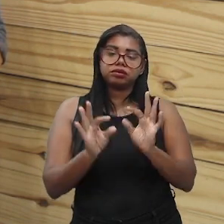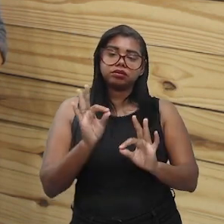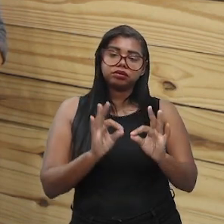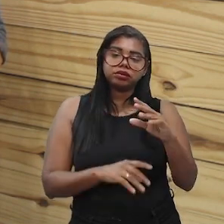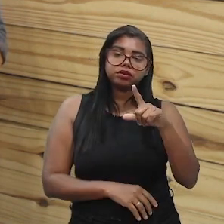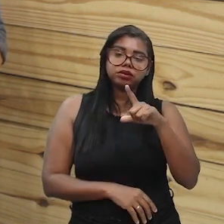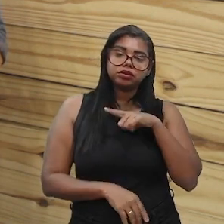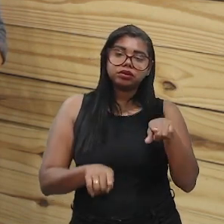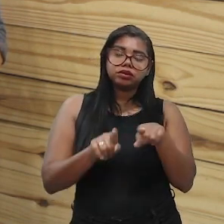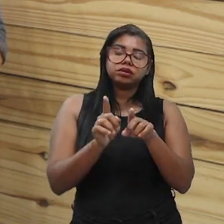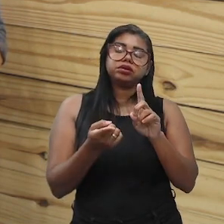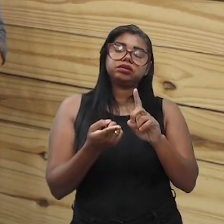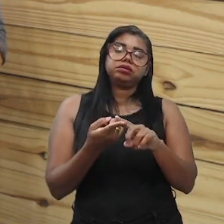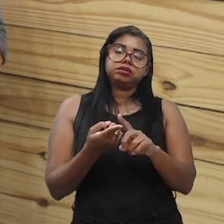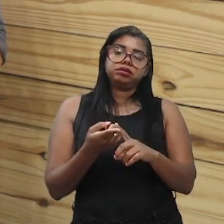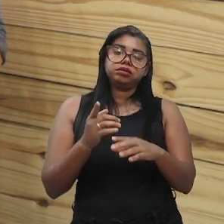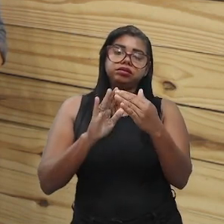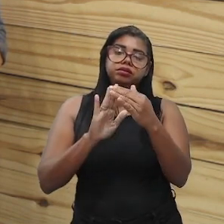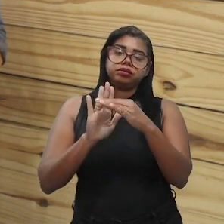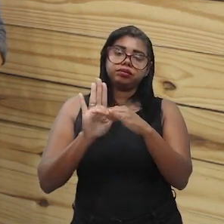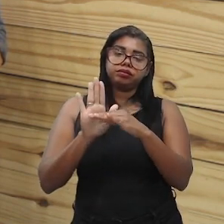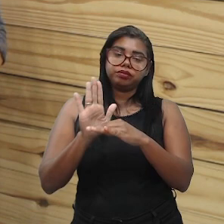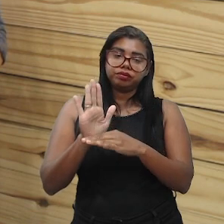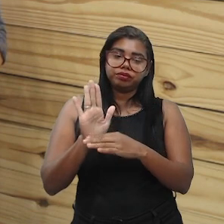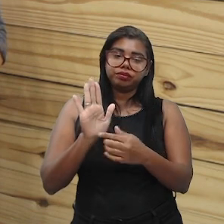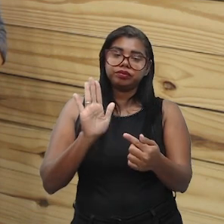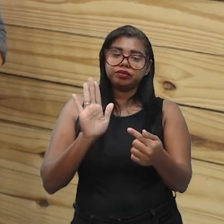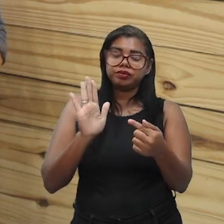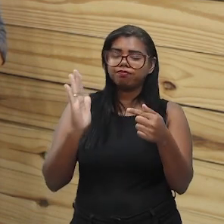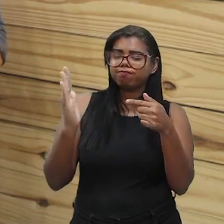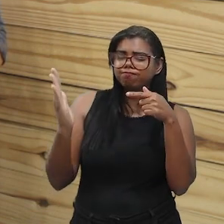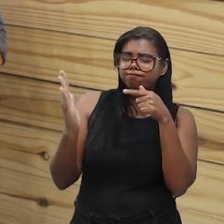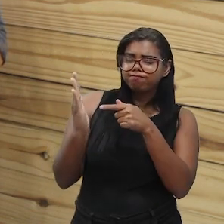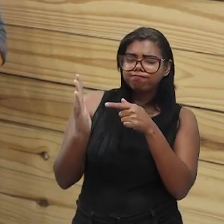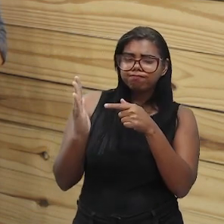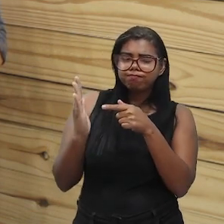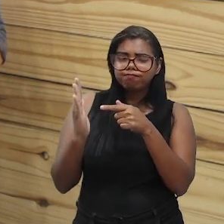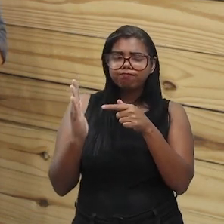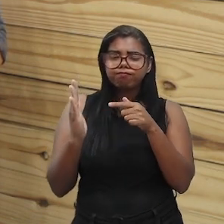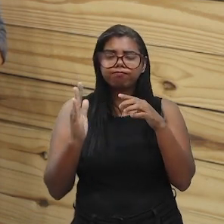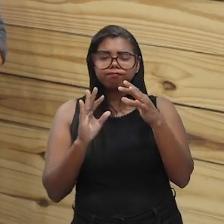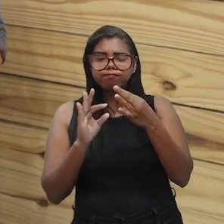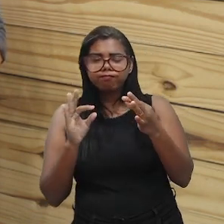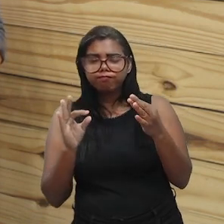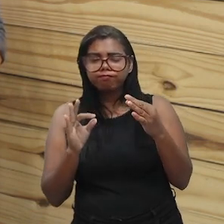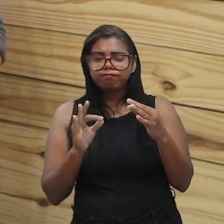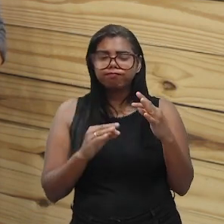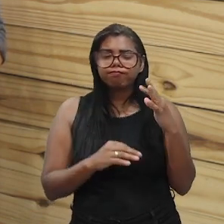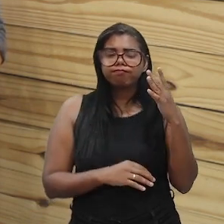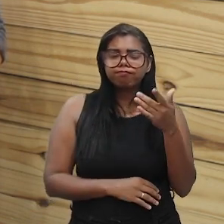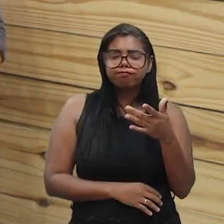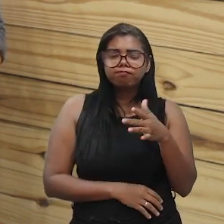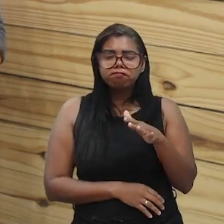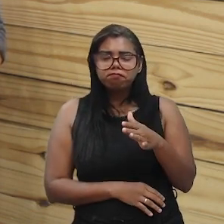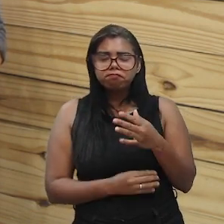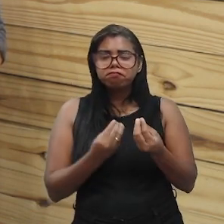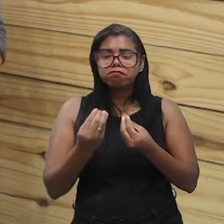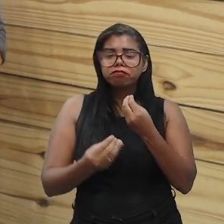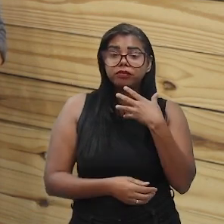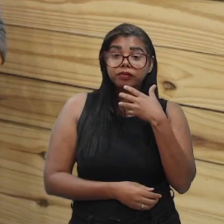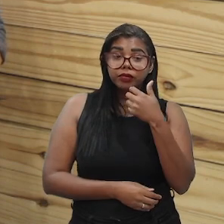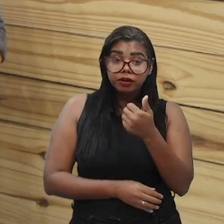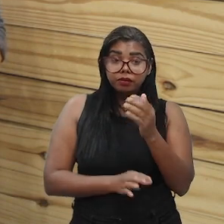tem as definições de metas que eu posso definir a curto, médio ou longo prazo. Isso. Mas o importante é que esteja